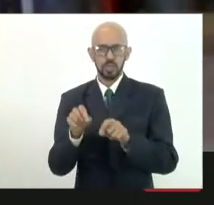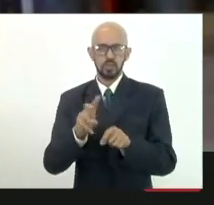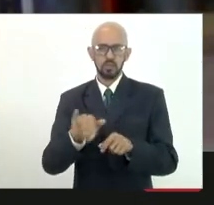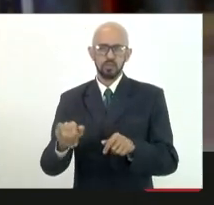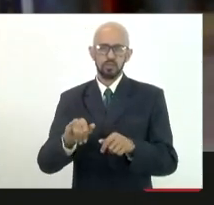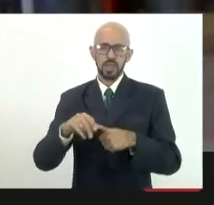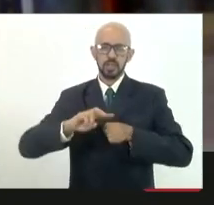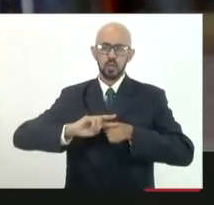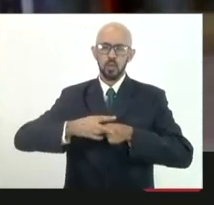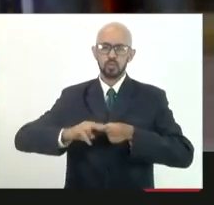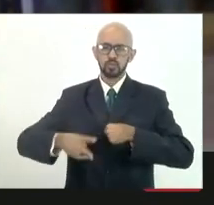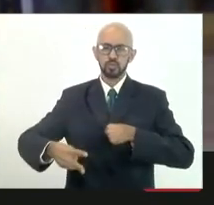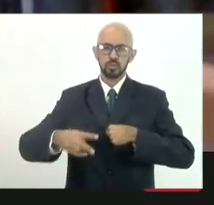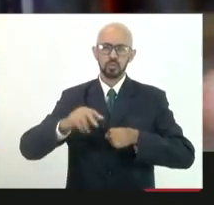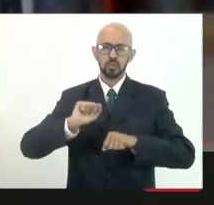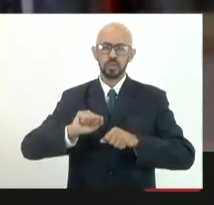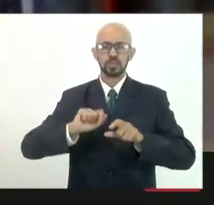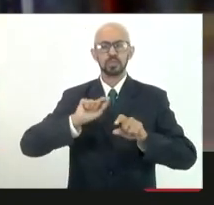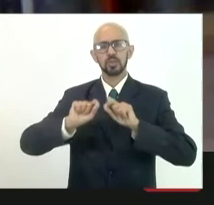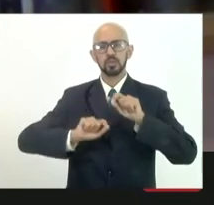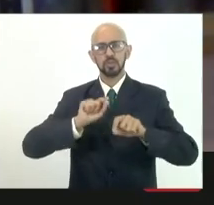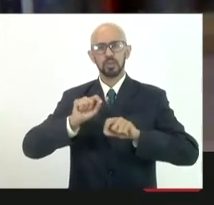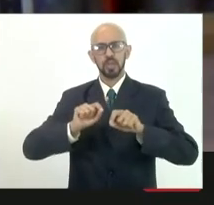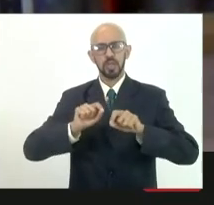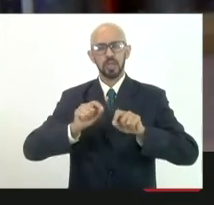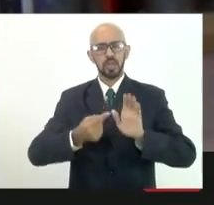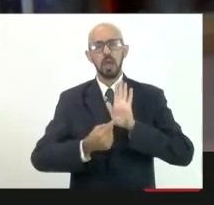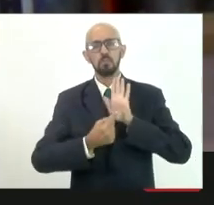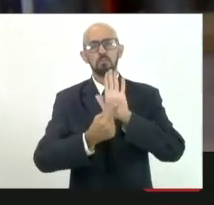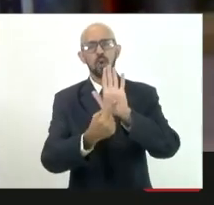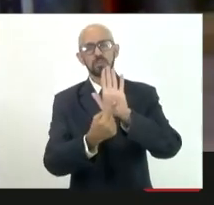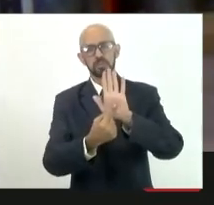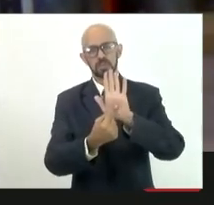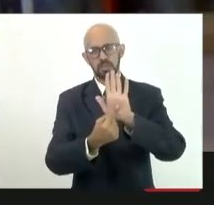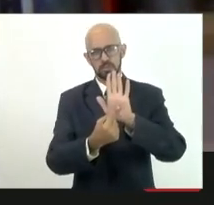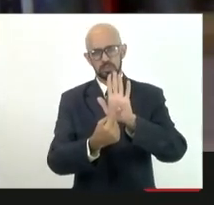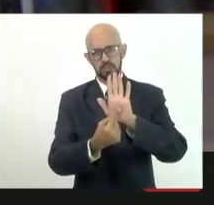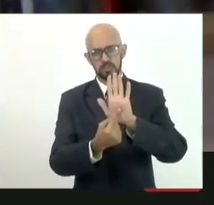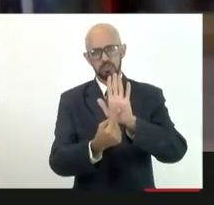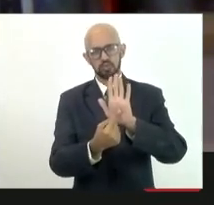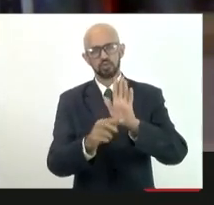repercutir na exposição dos casos. A partir do momento que você